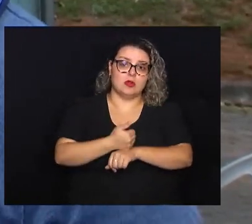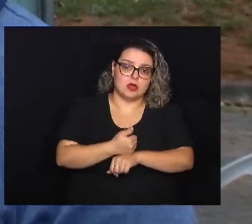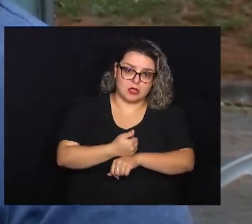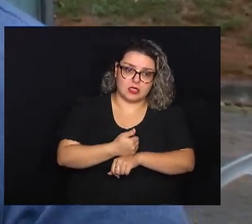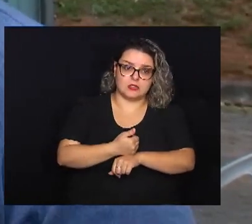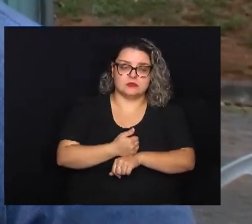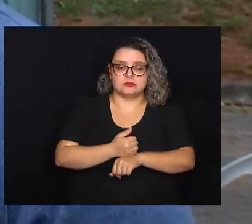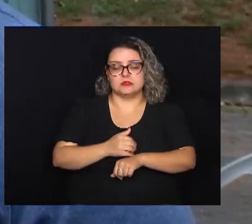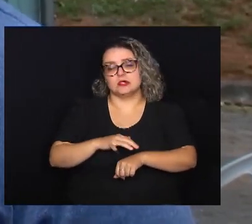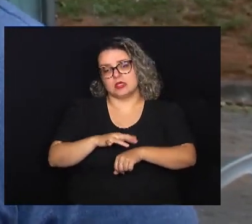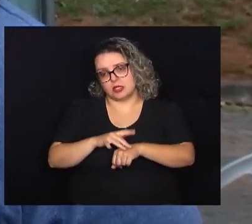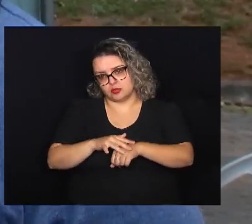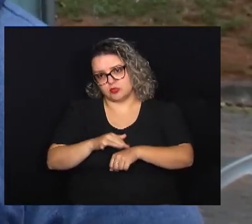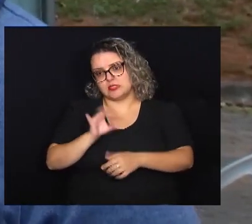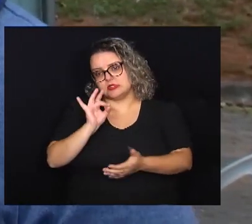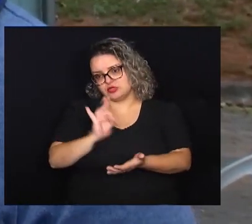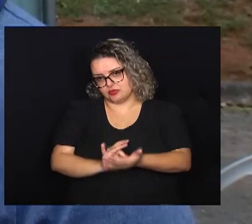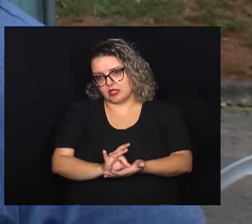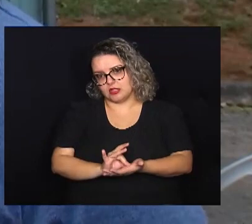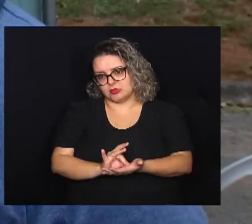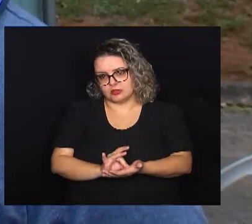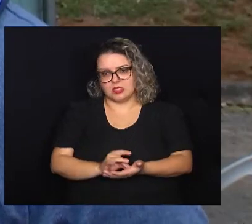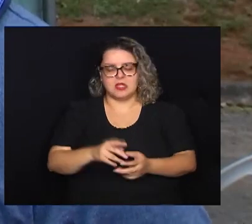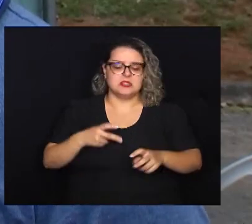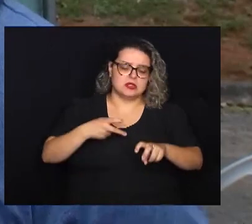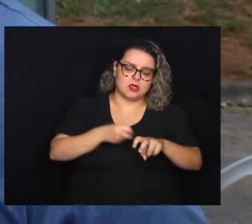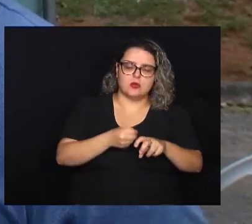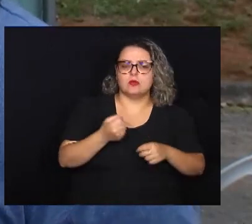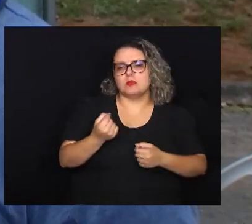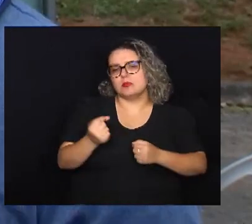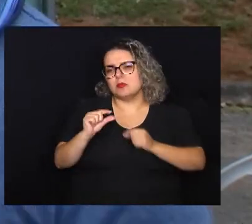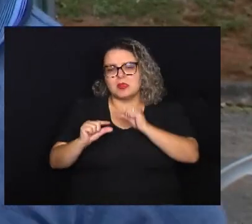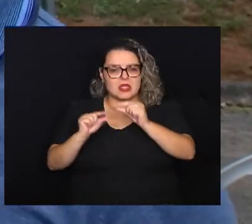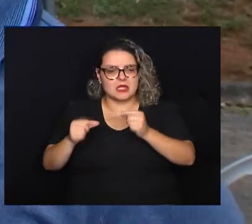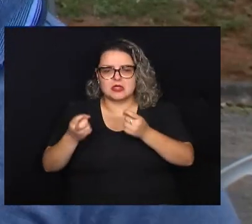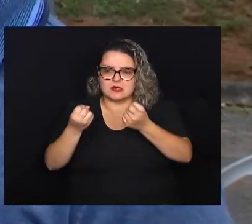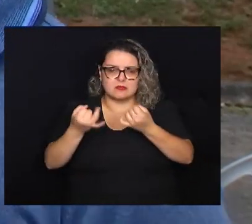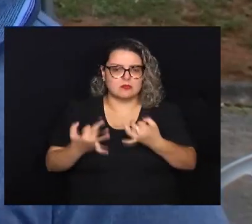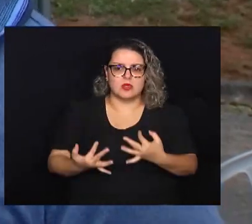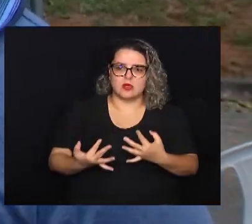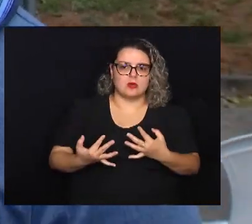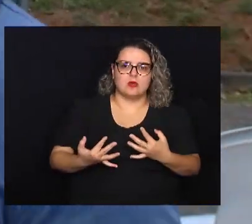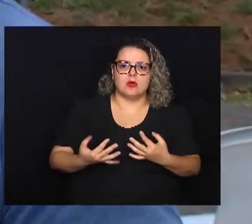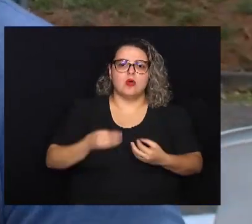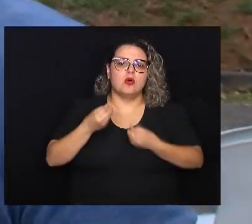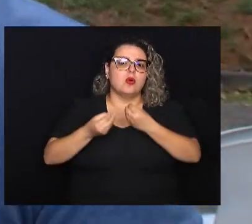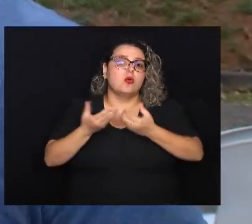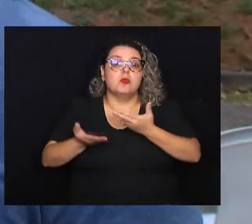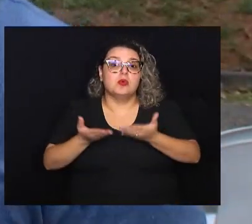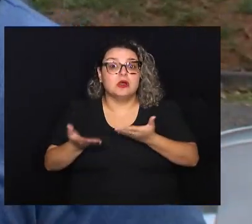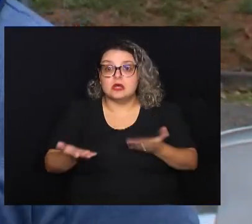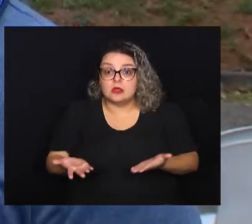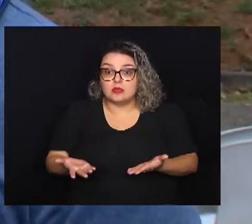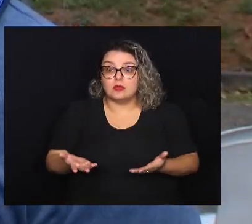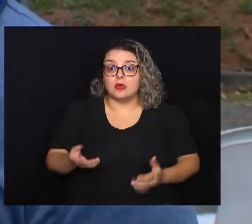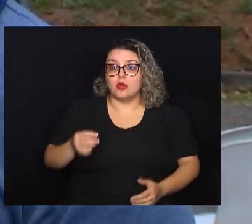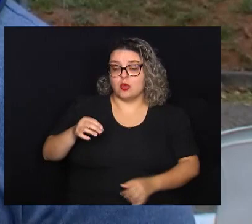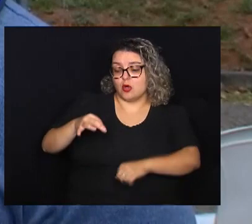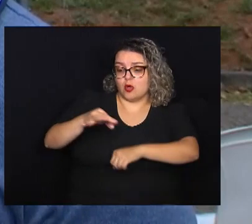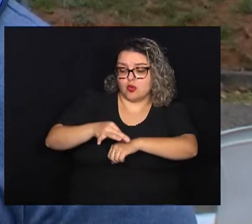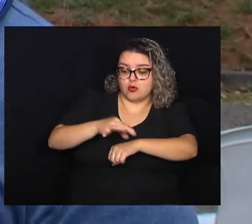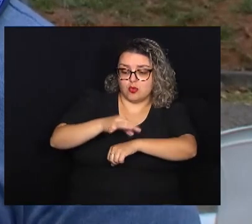então com vacinação Com pequenas orientações convidados com receitas caseiras de como pode tratar Pulgas e carrapatos por